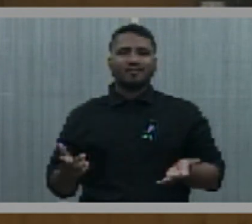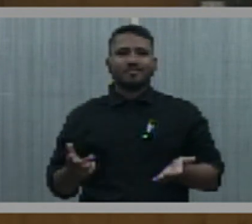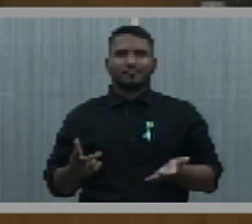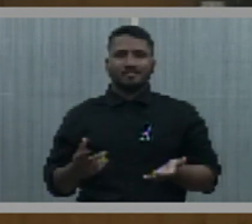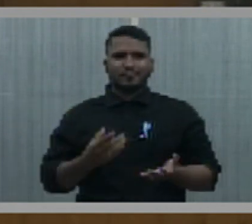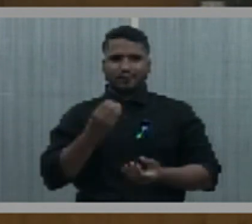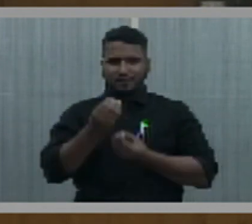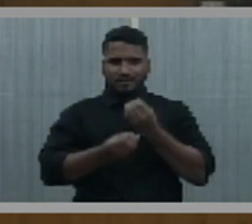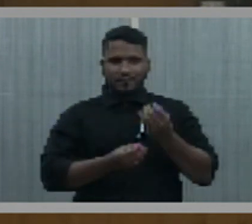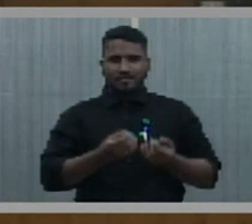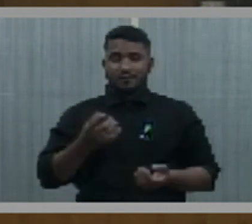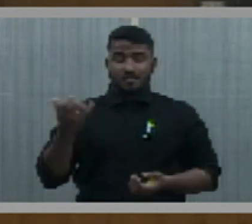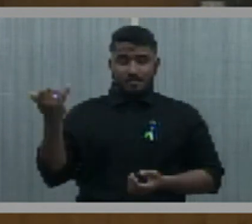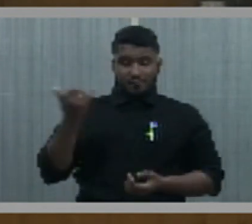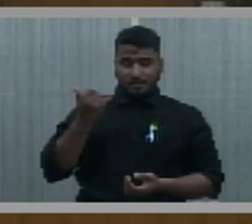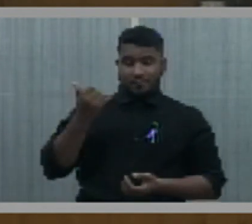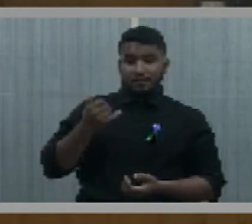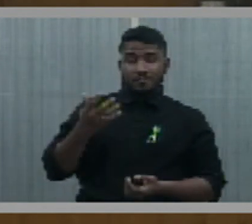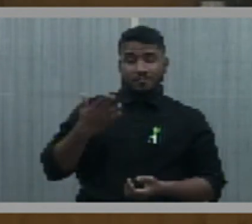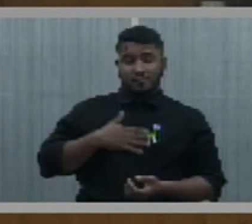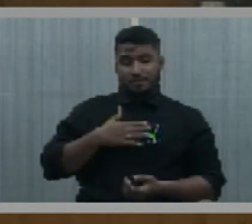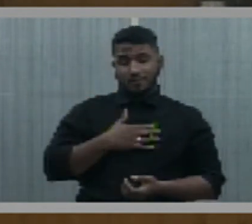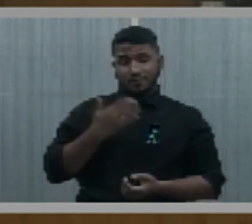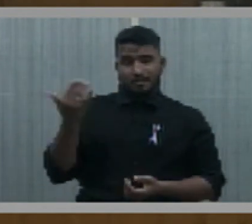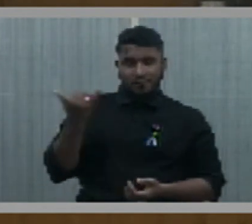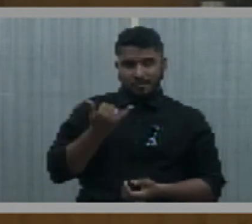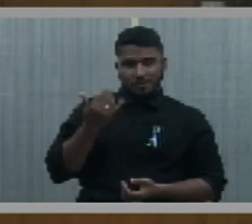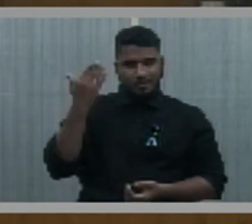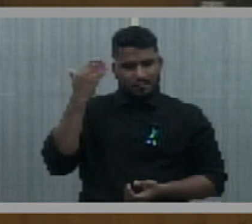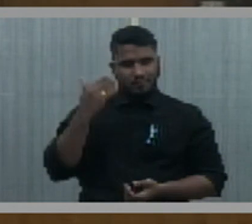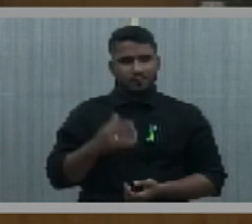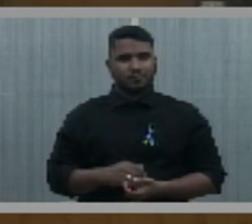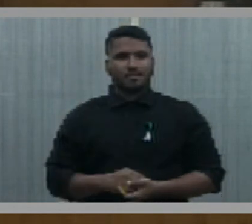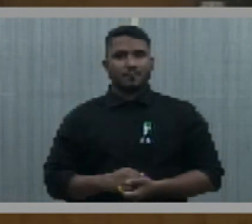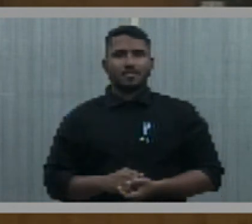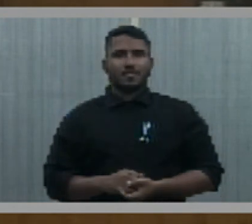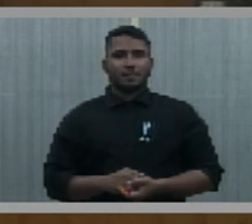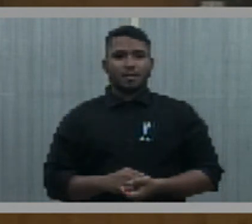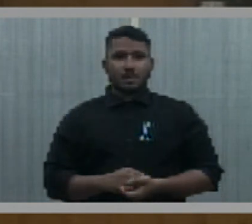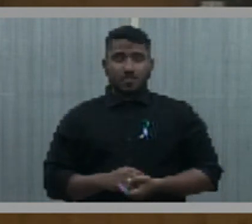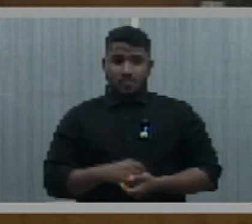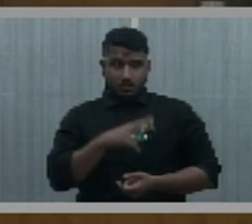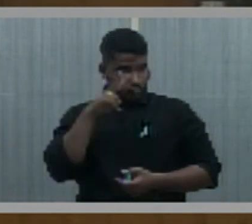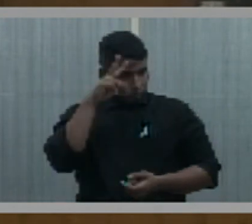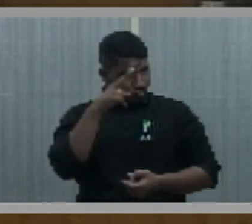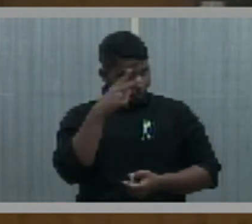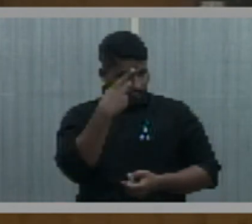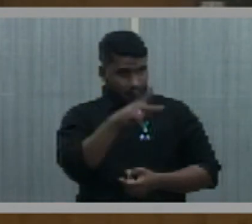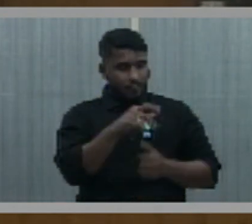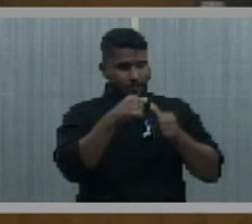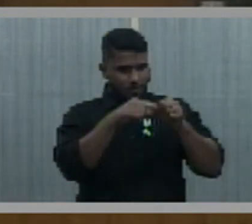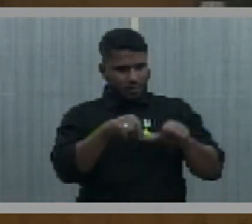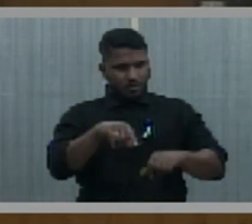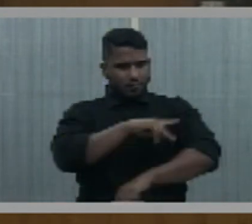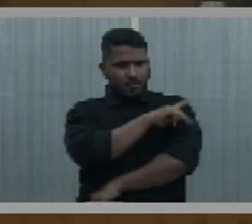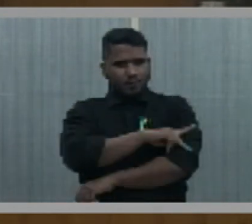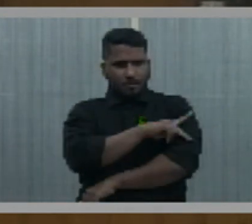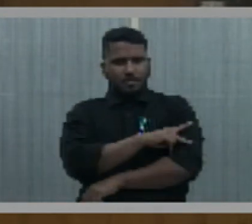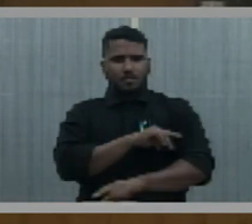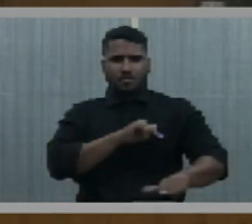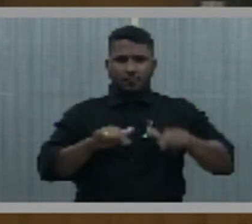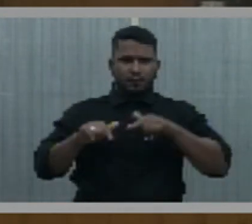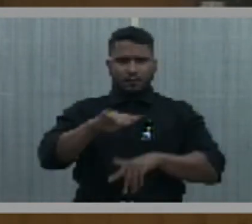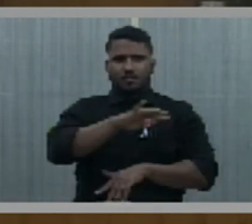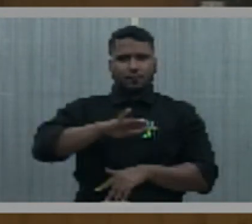como disse uma vez um colega meu, o legado está ficando no Piauí do trabalho pela